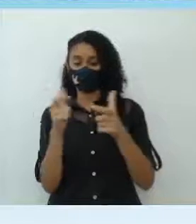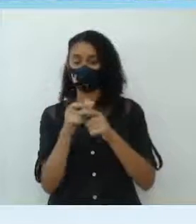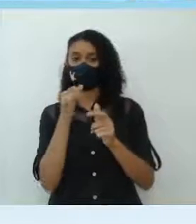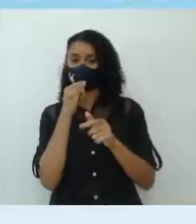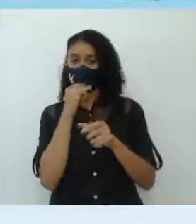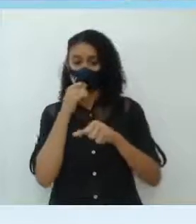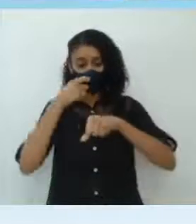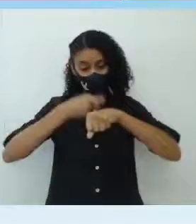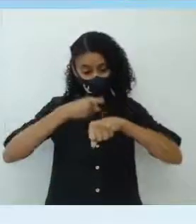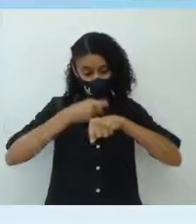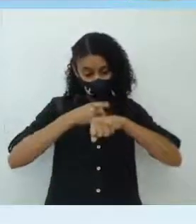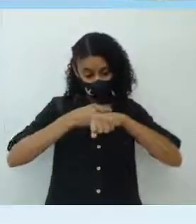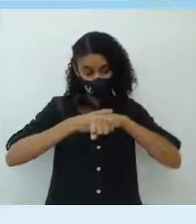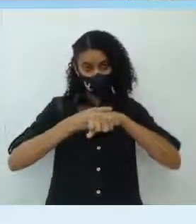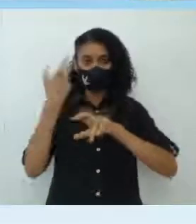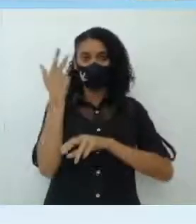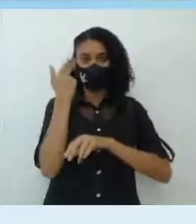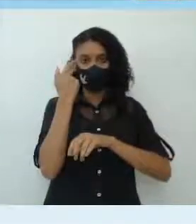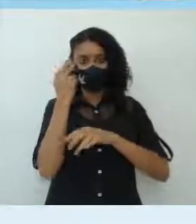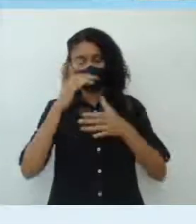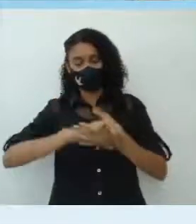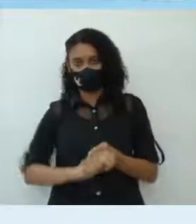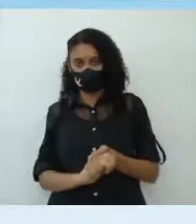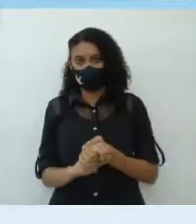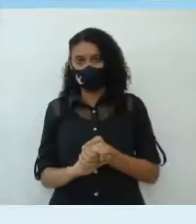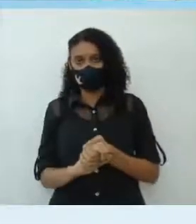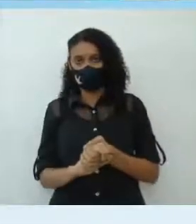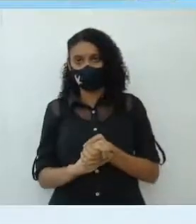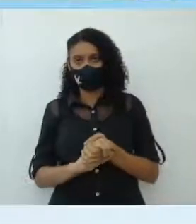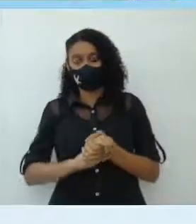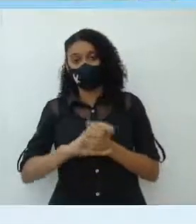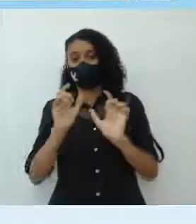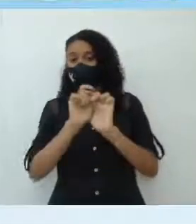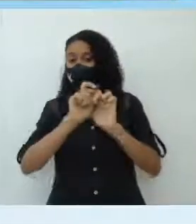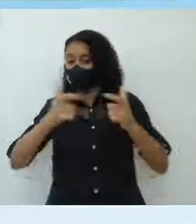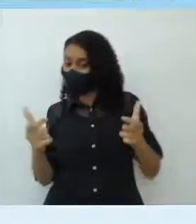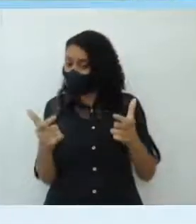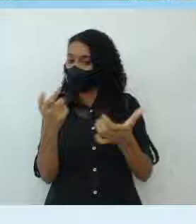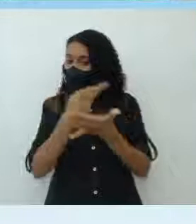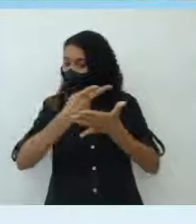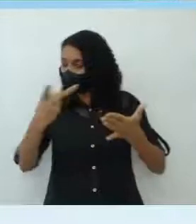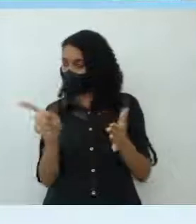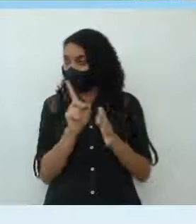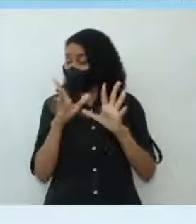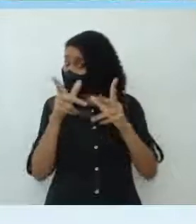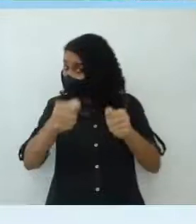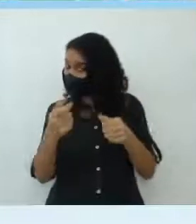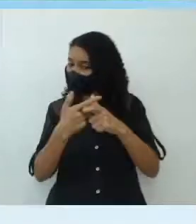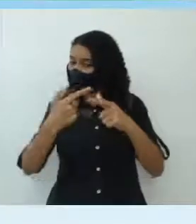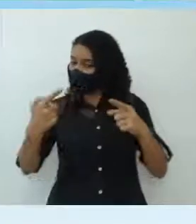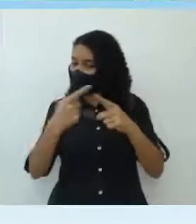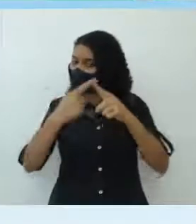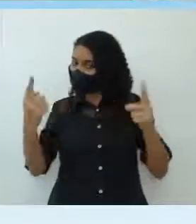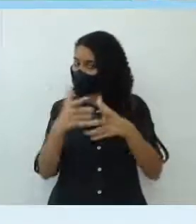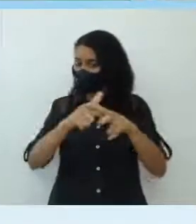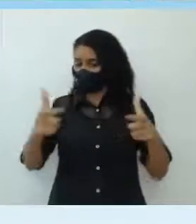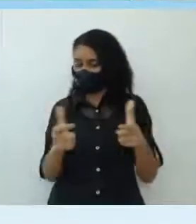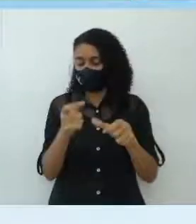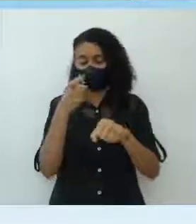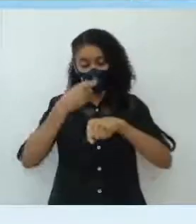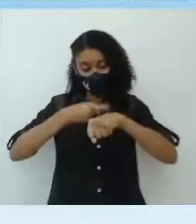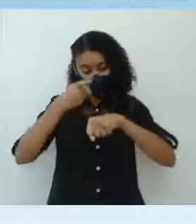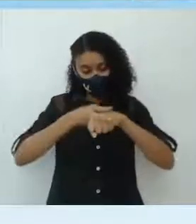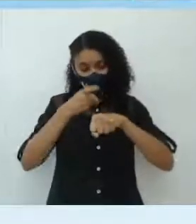estado sólido, normalmente, na absurda maioria dos casos, não todos, mas na maioria dos casos, no